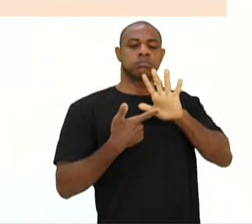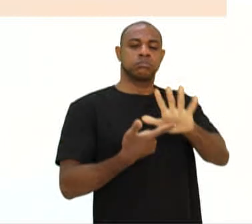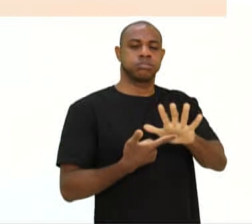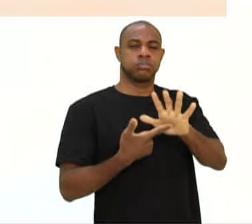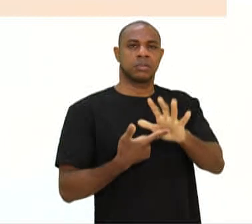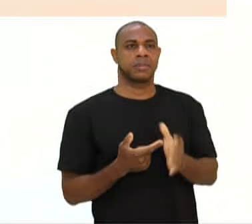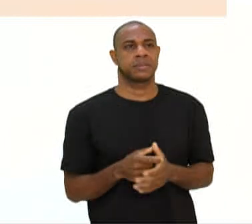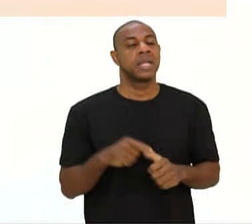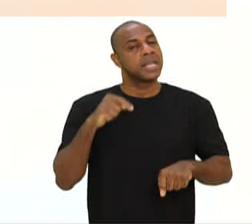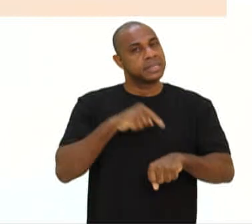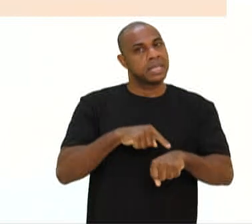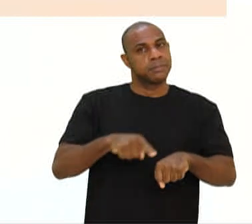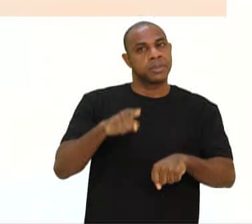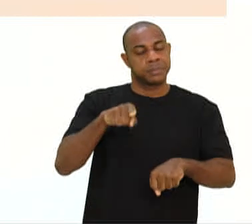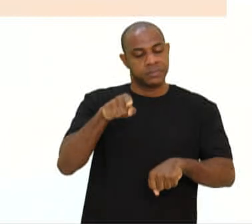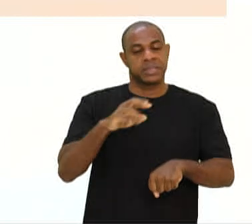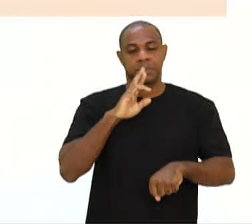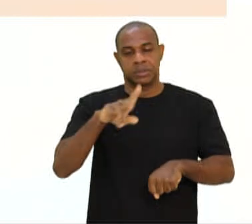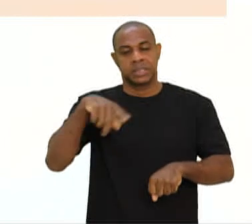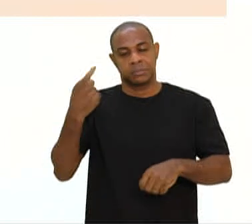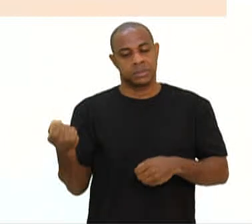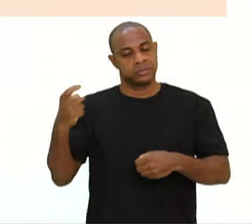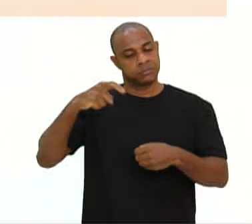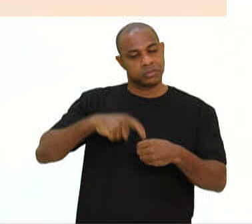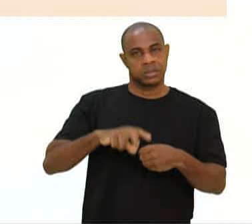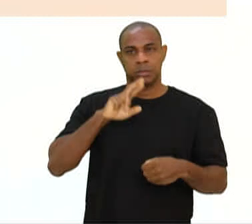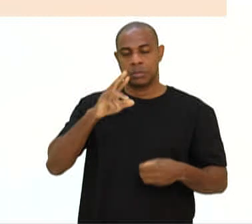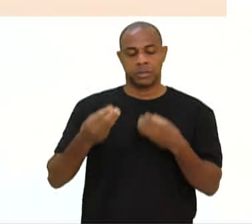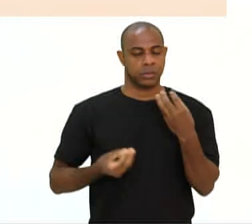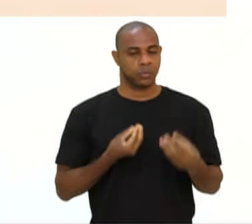responderem. A informação está no nosso fragmento, já voltamos.